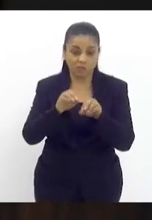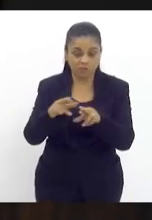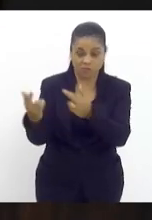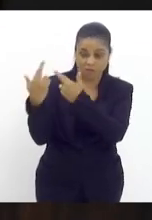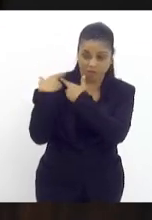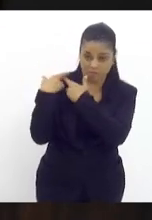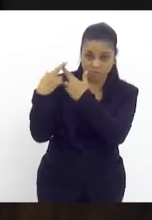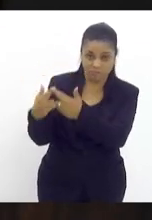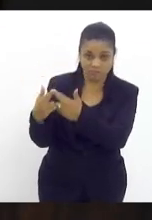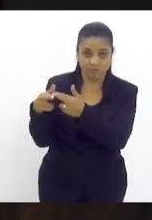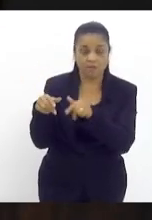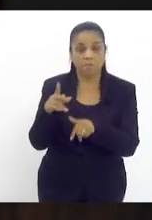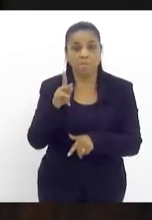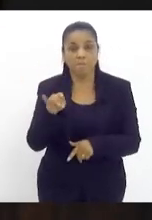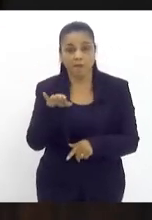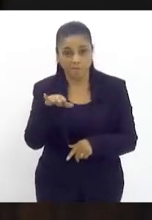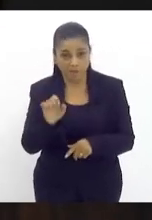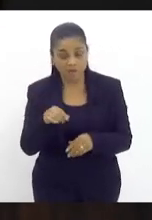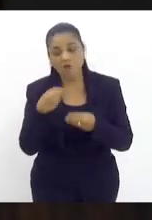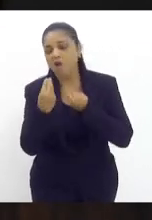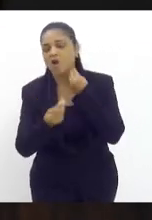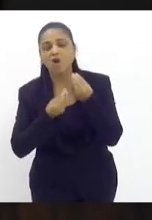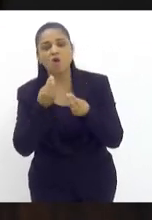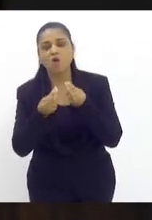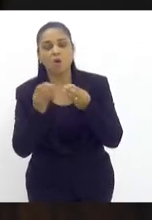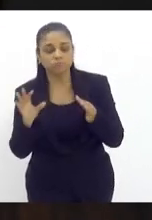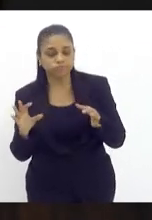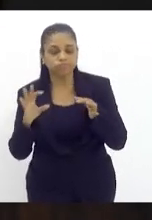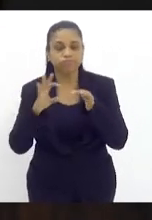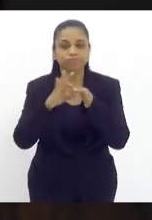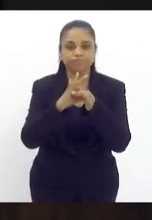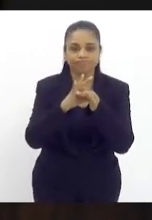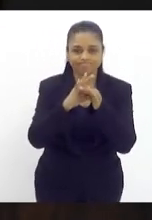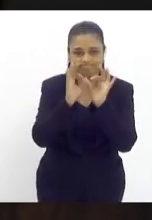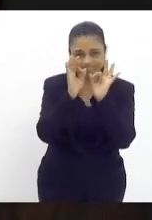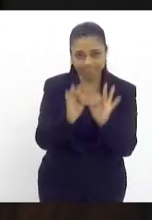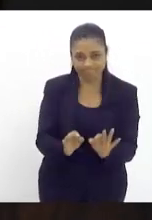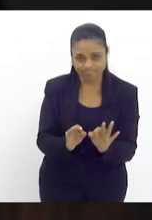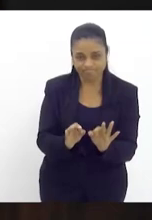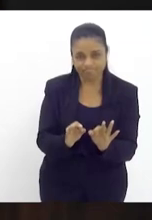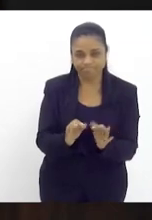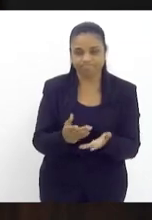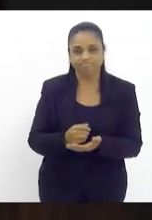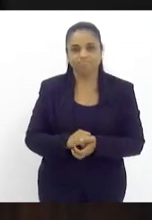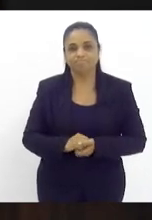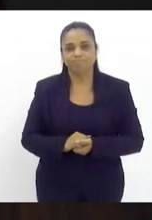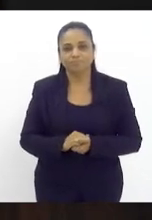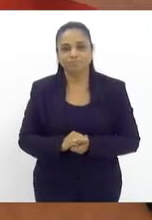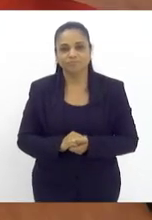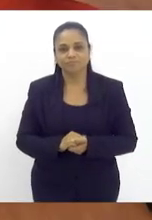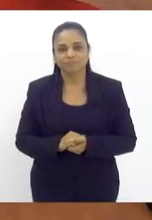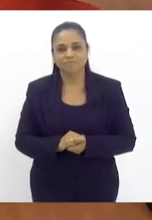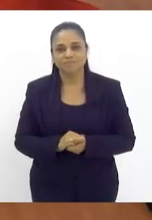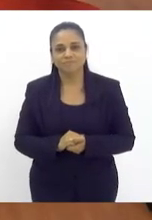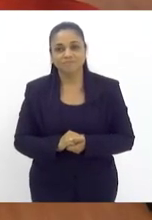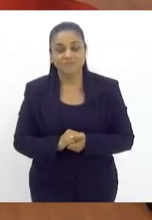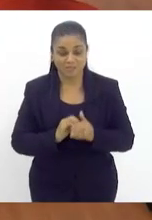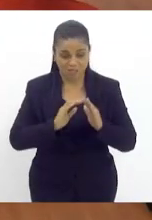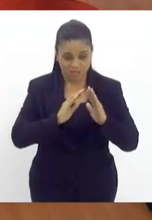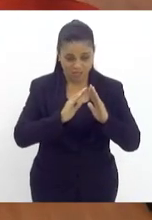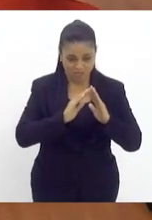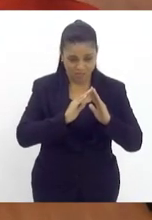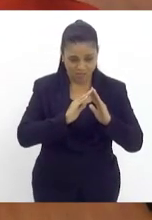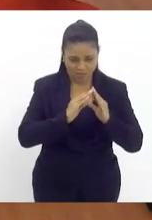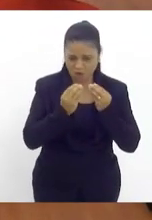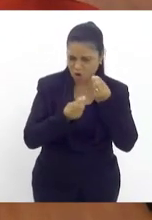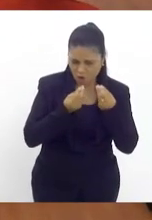mãe, como podemos fazer essa junção dar certo? A junção de escola, como